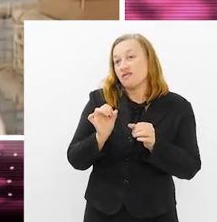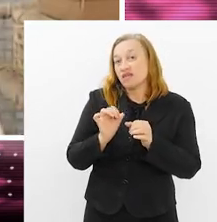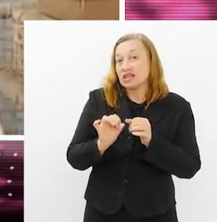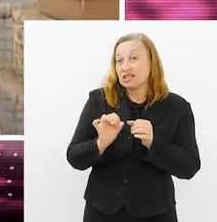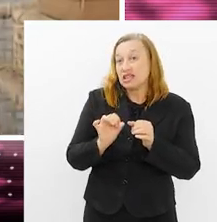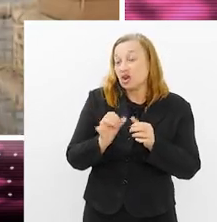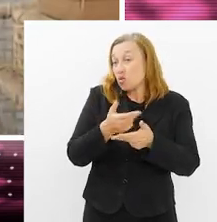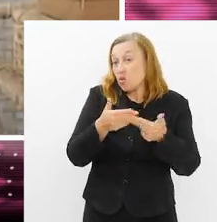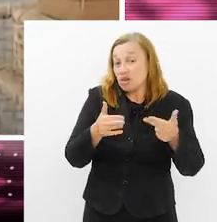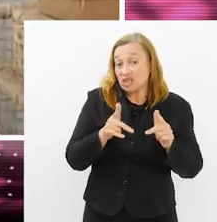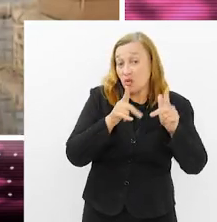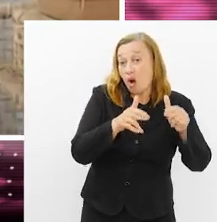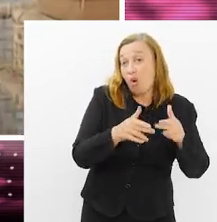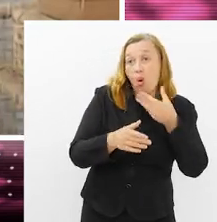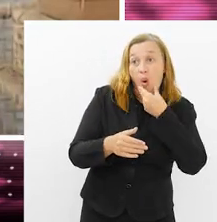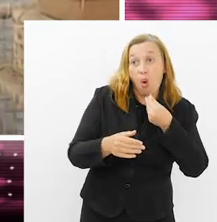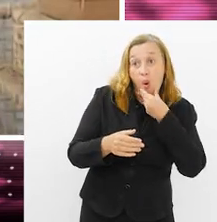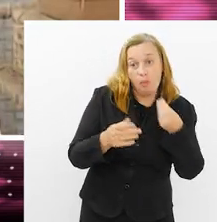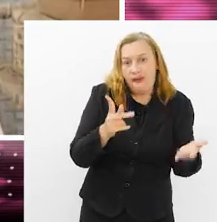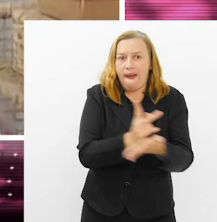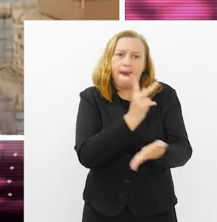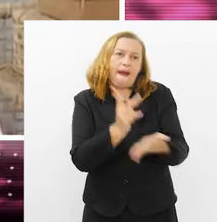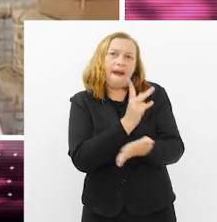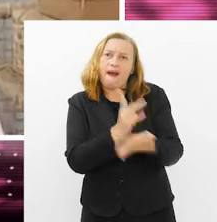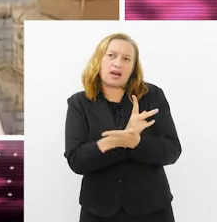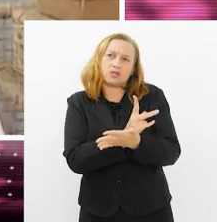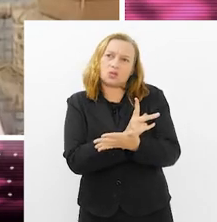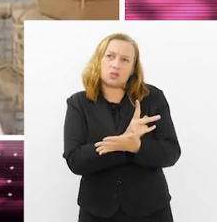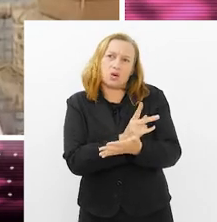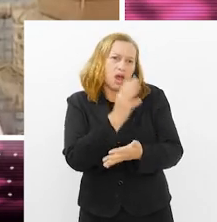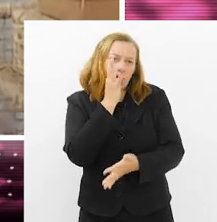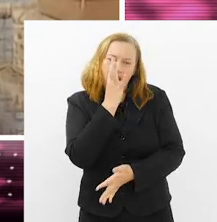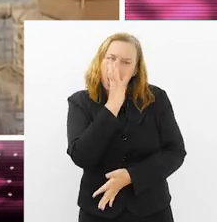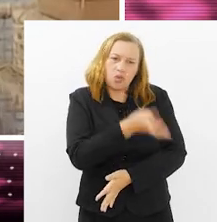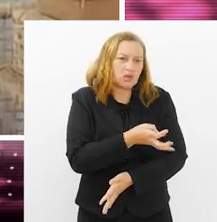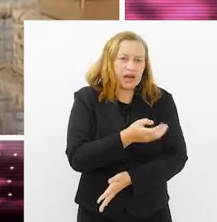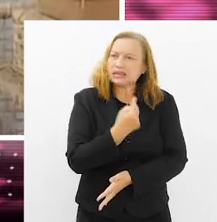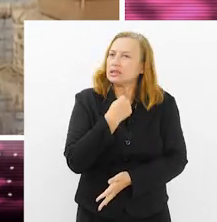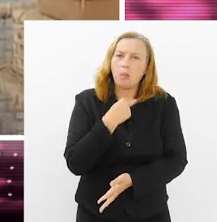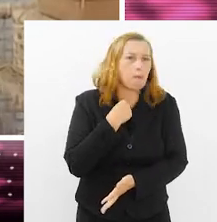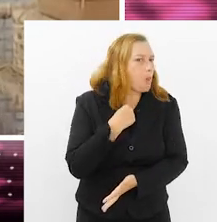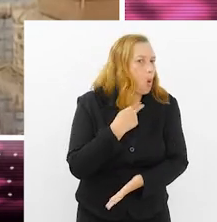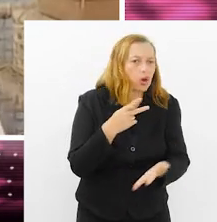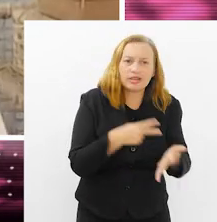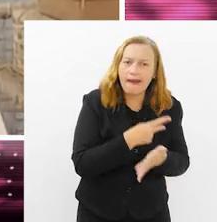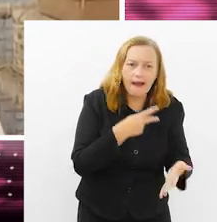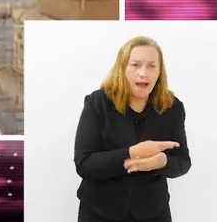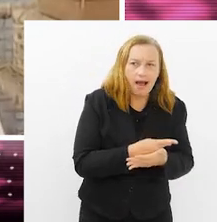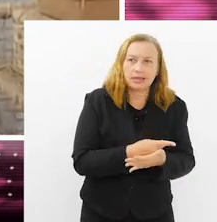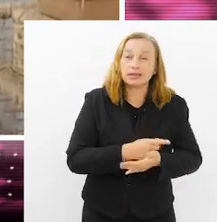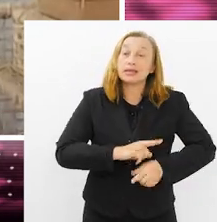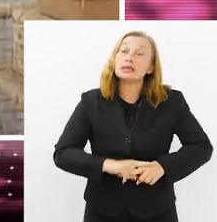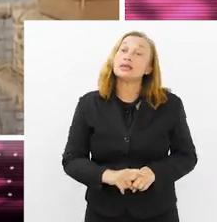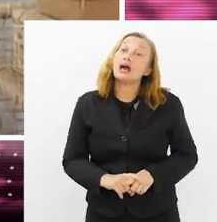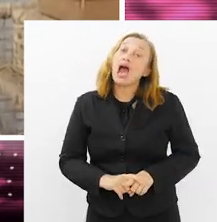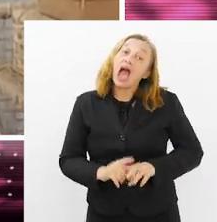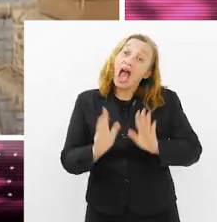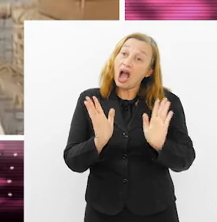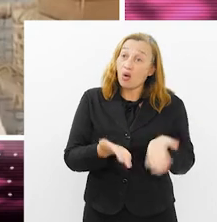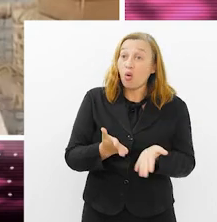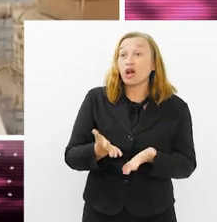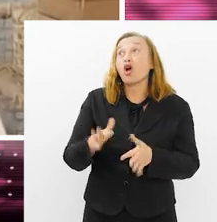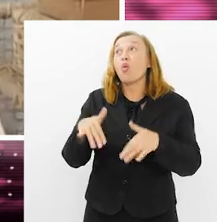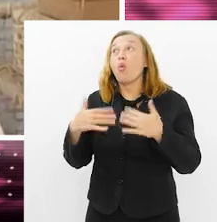entre aspas, de homem, ela é execrada, né? Ela é julgada, você não deveria estar aqui, enfim, ela não é